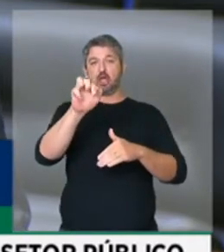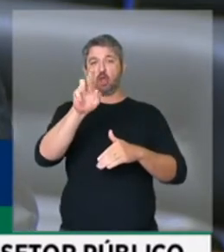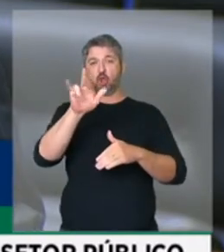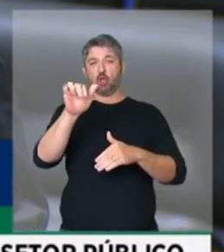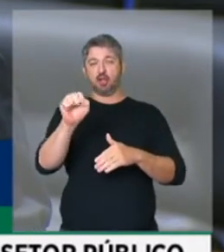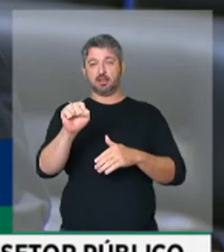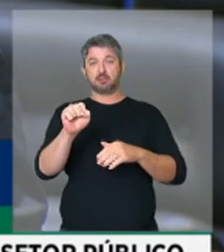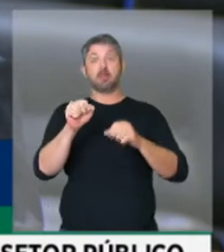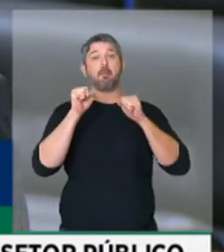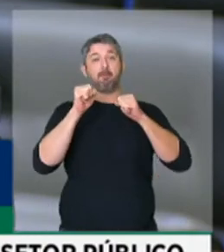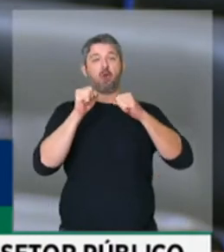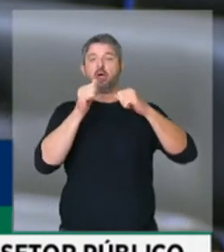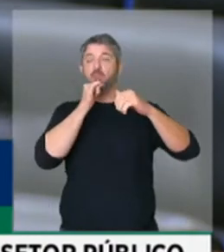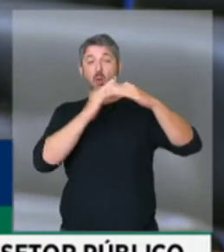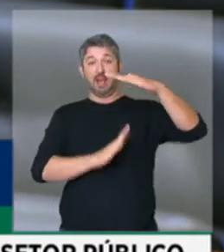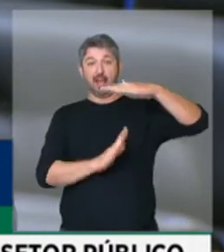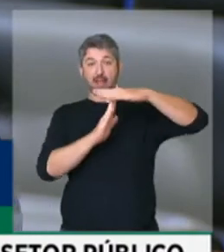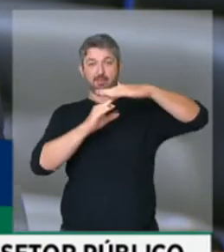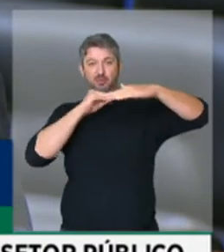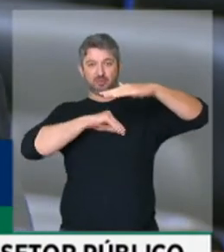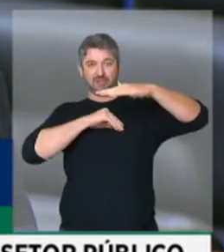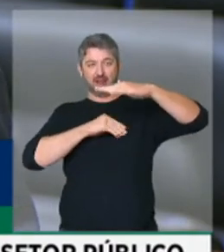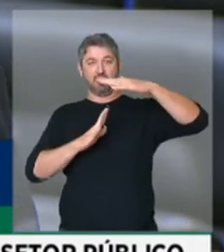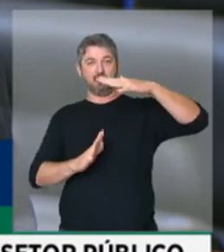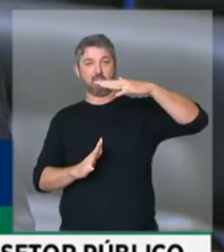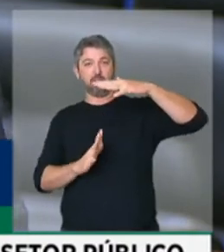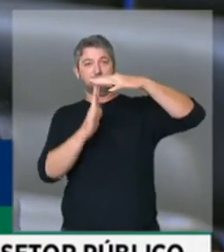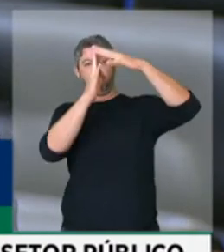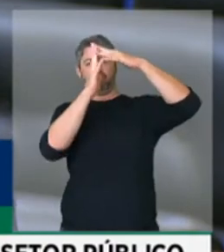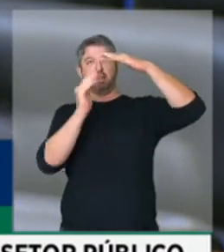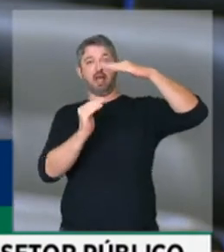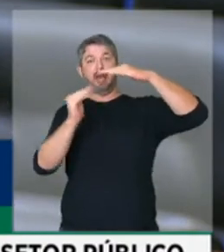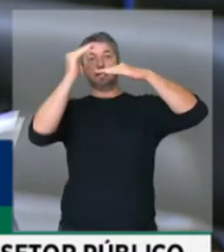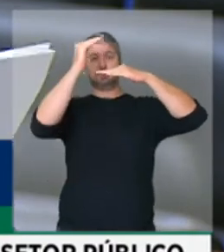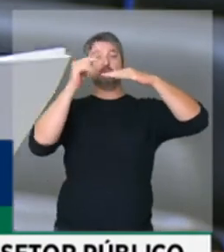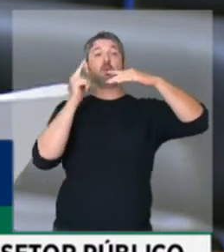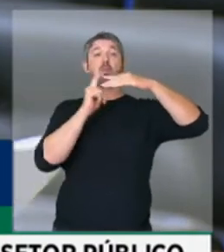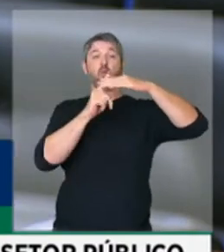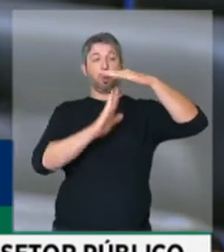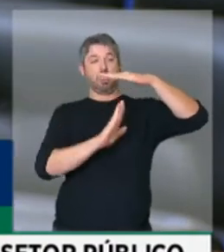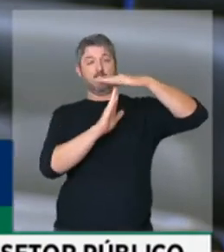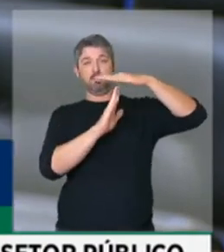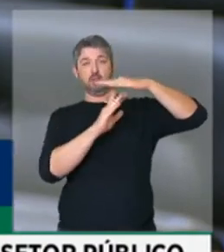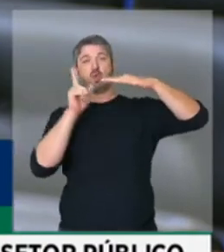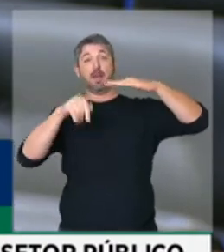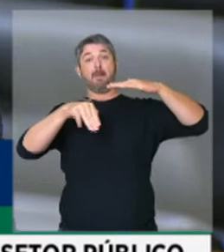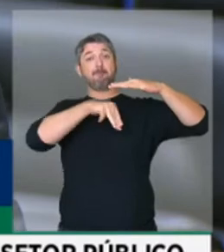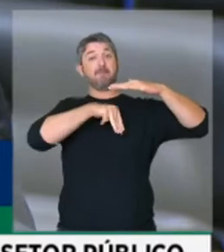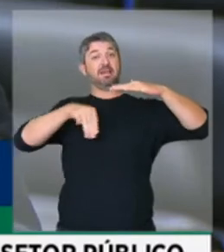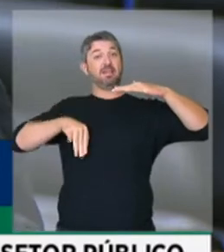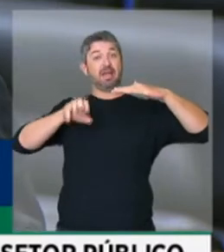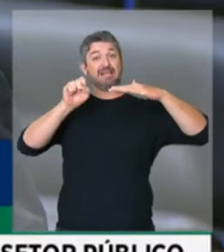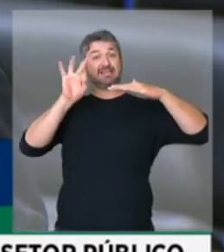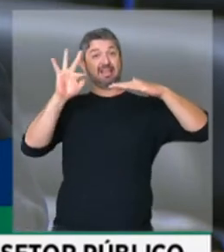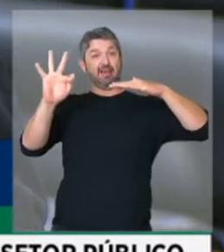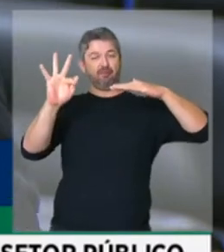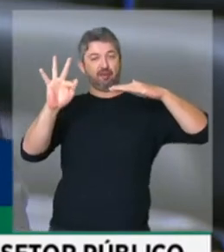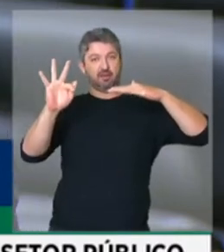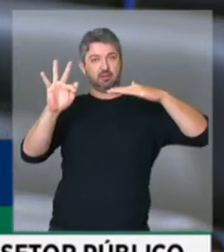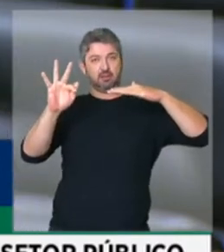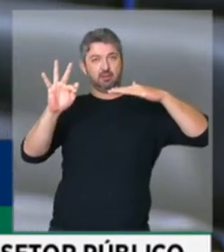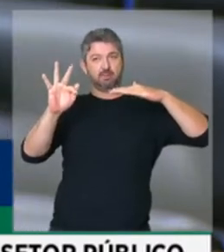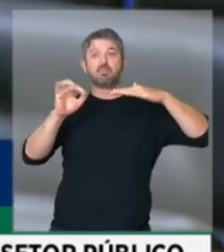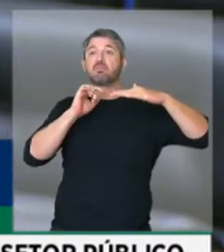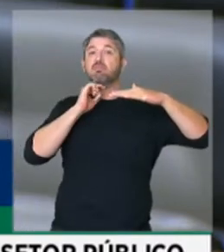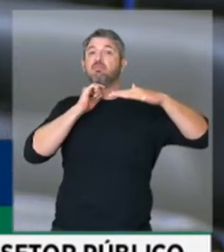do teto. Porque a Constituição fala que o teto são os subsídios dos ministros do Supremo Tribunal Federal.